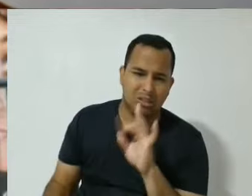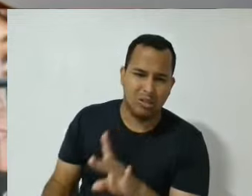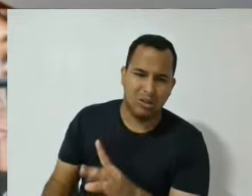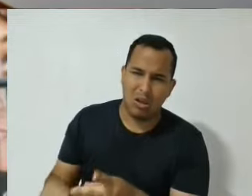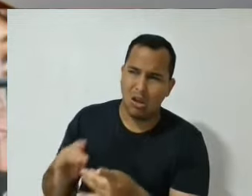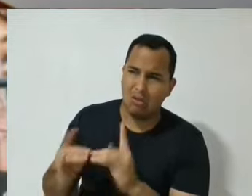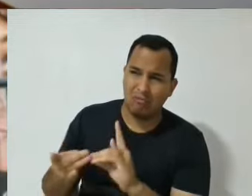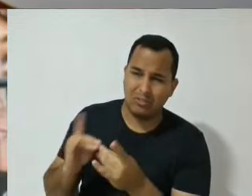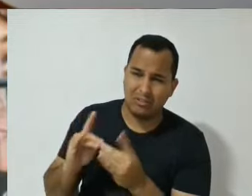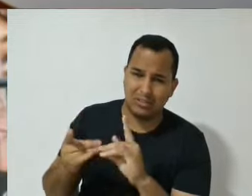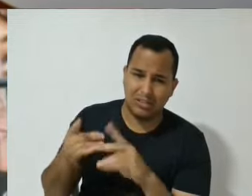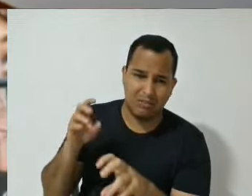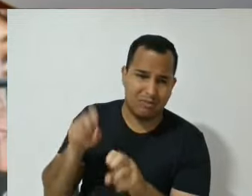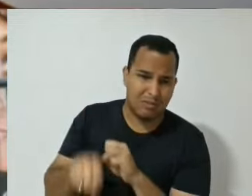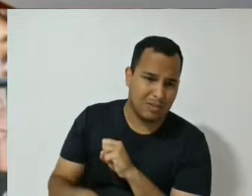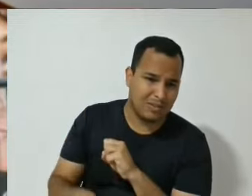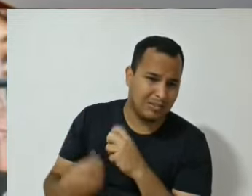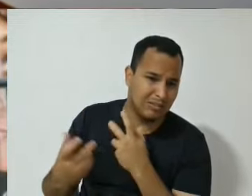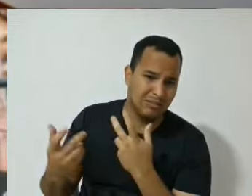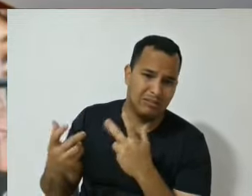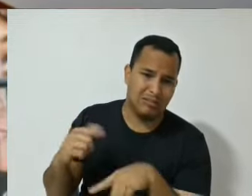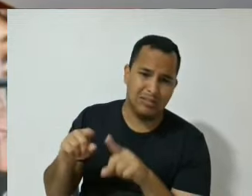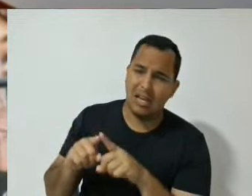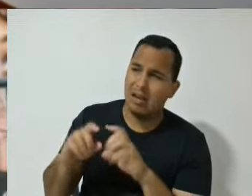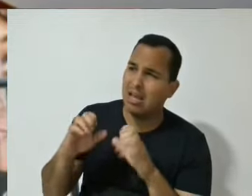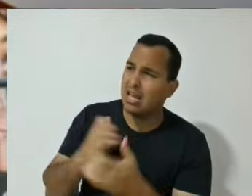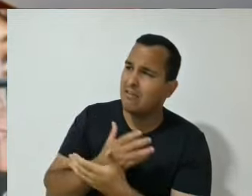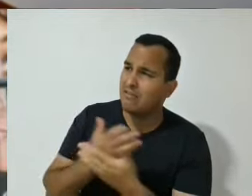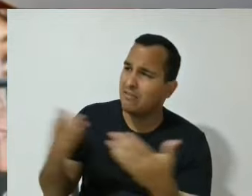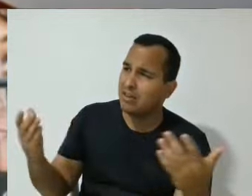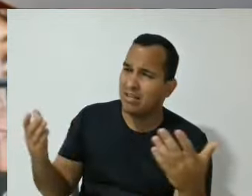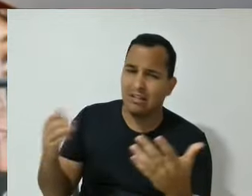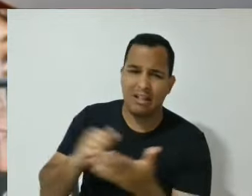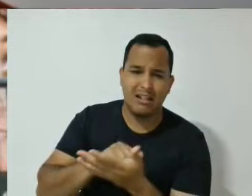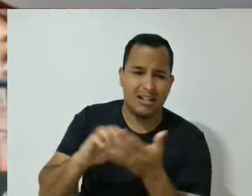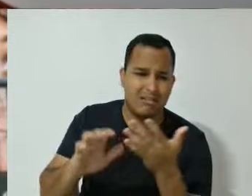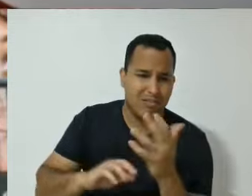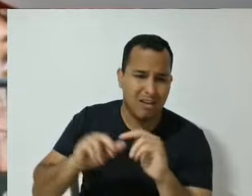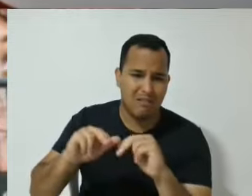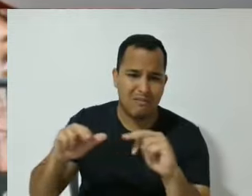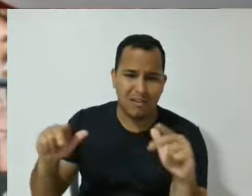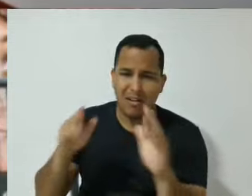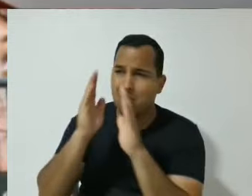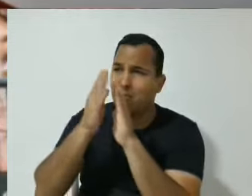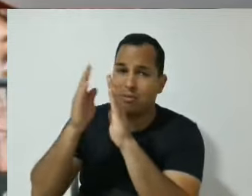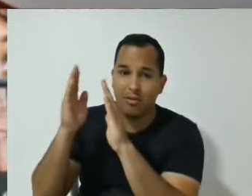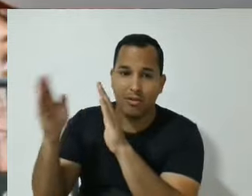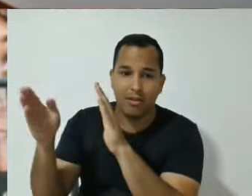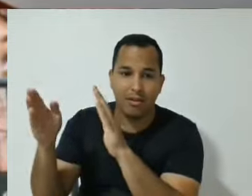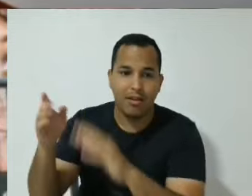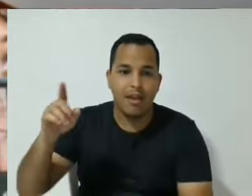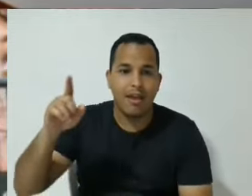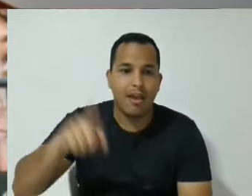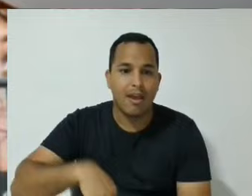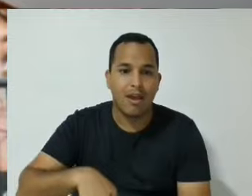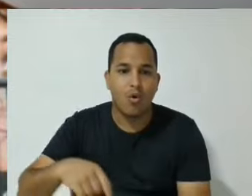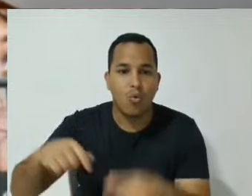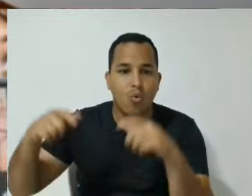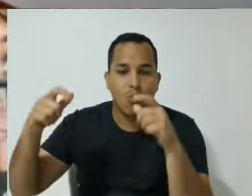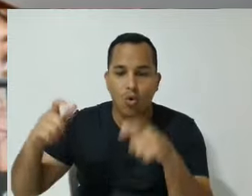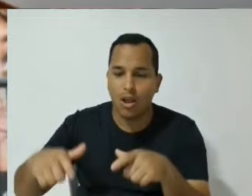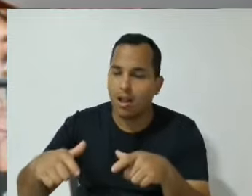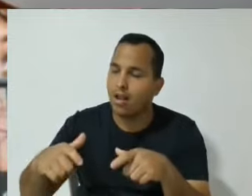formação, sensibilização, eventos, atividades mil, biblioteca. É uma estação de cura